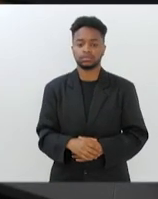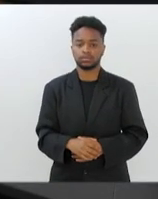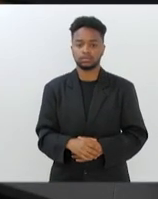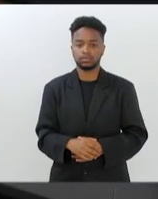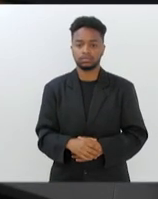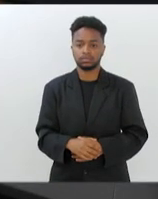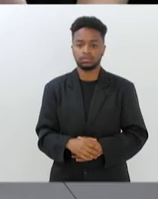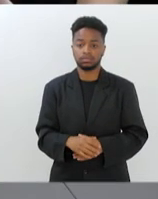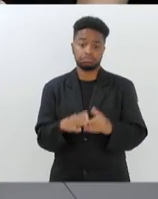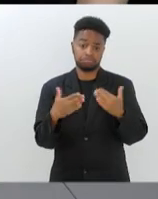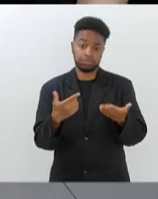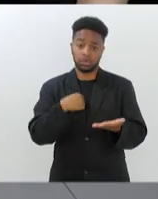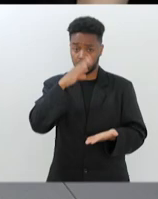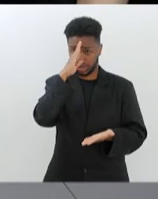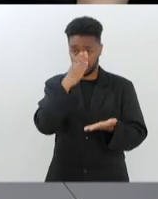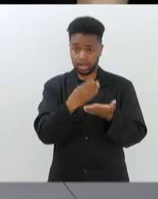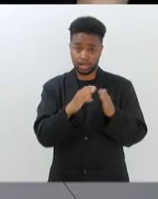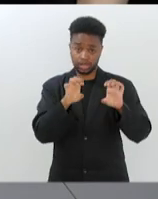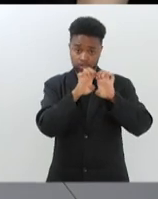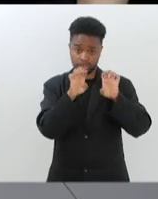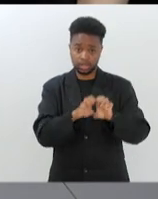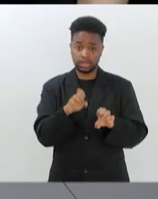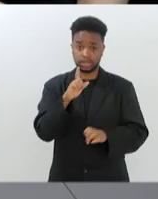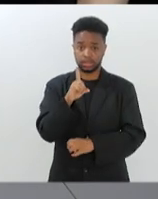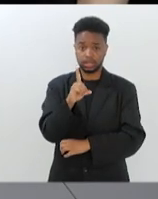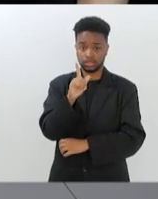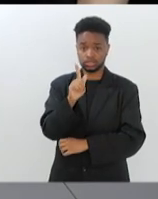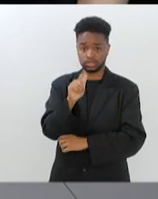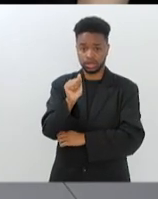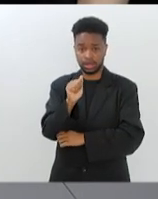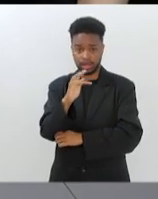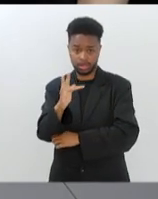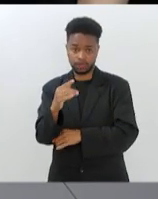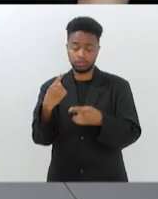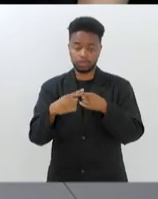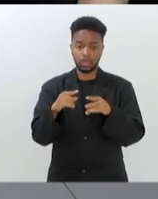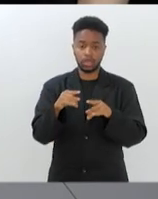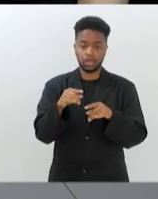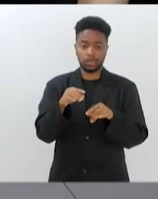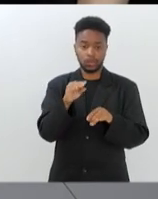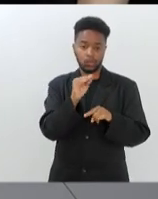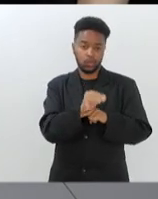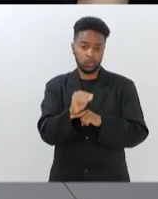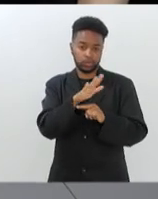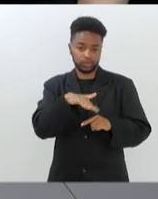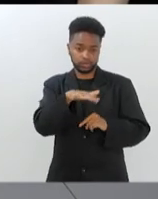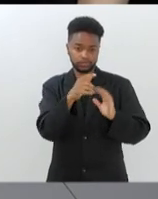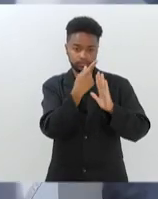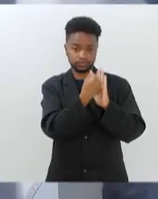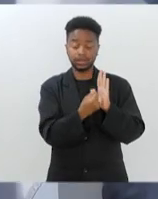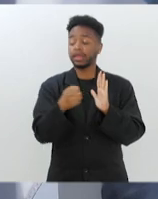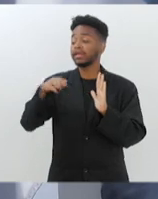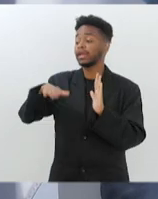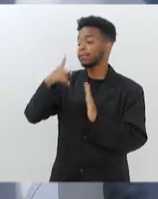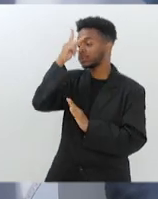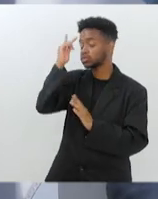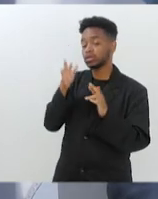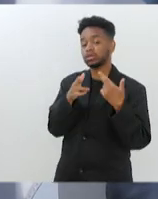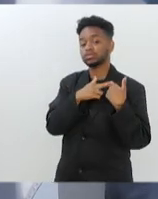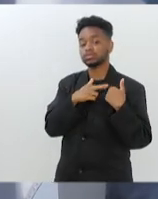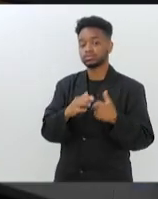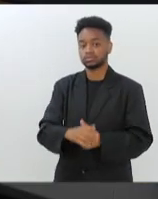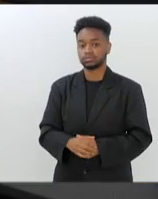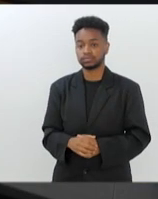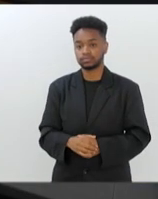bom acredito que a estrutura do dgaf né enfim quem cuida da parte orçamentária na estrutura que me quem é a pessoa responsável pela parte a